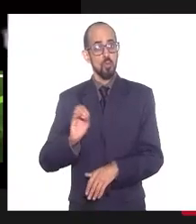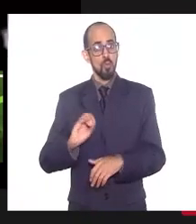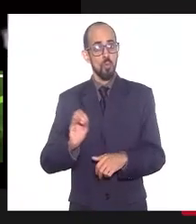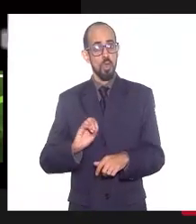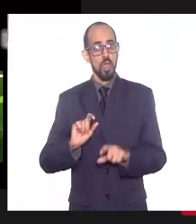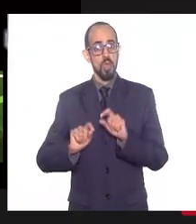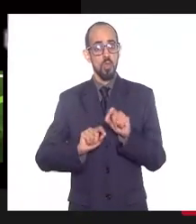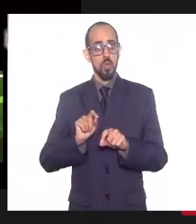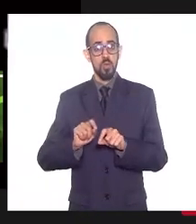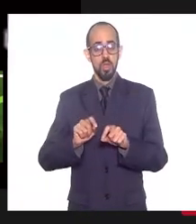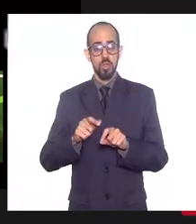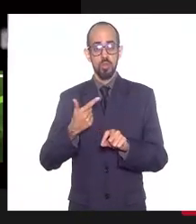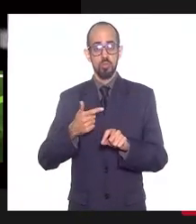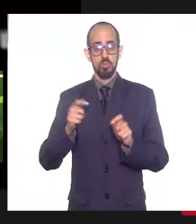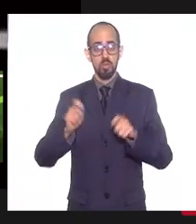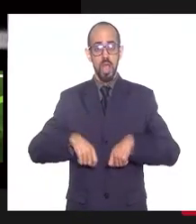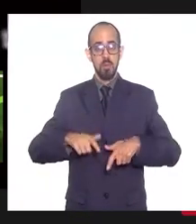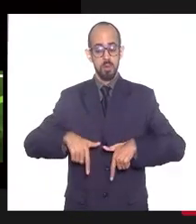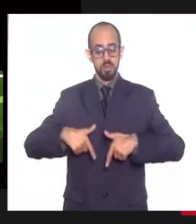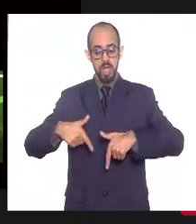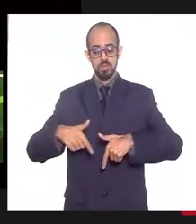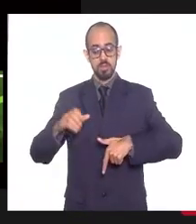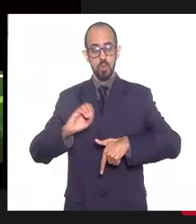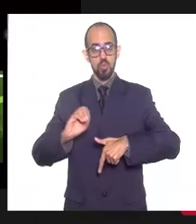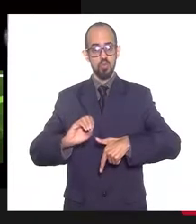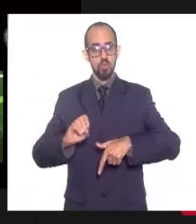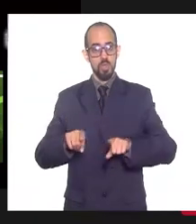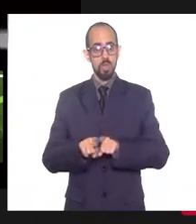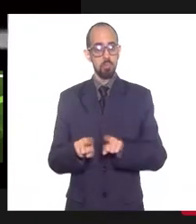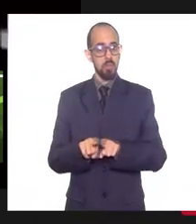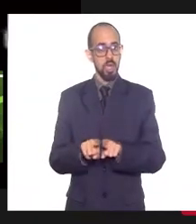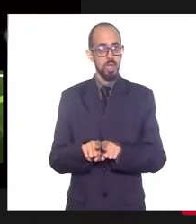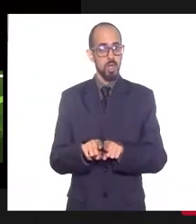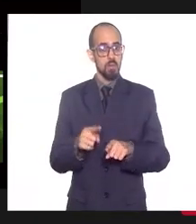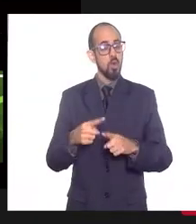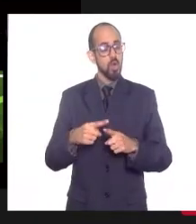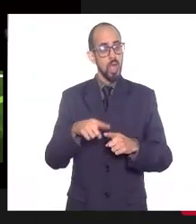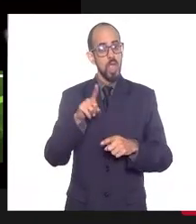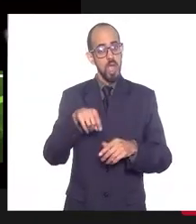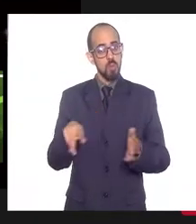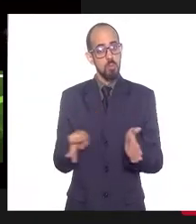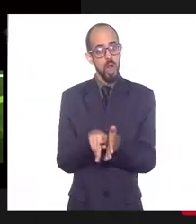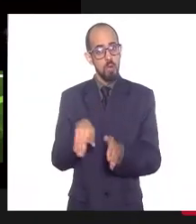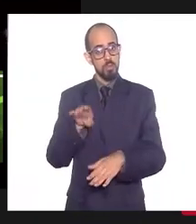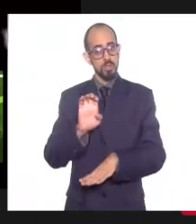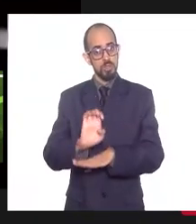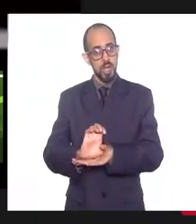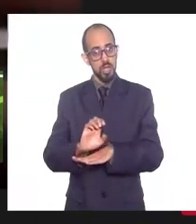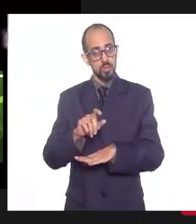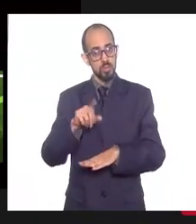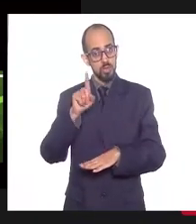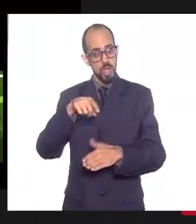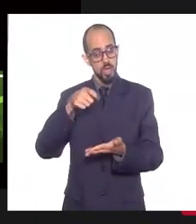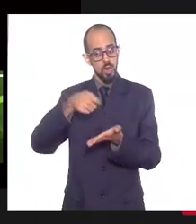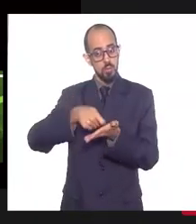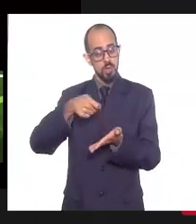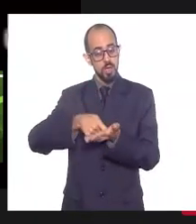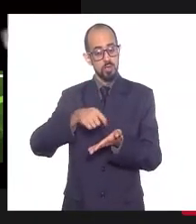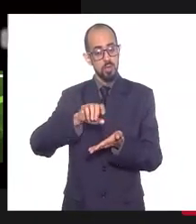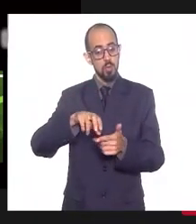tem como reagir, porque é o Estado que teria a obrigação, em nome da Constituição,